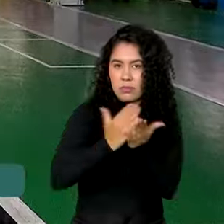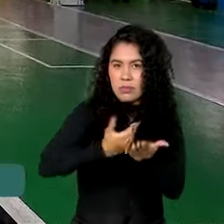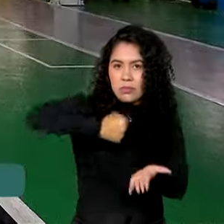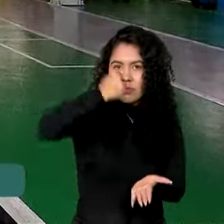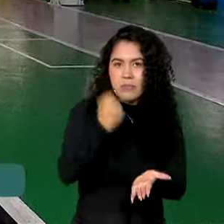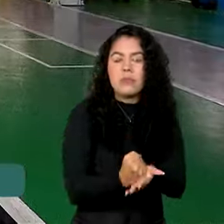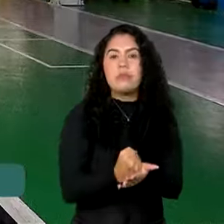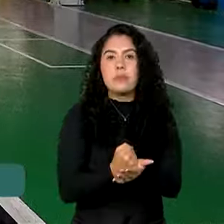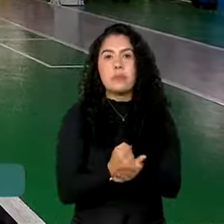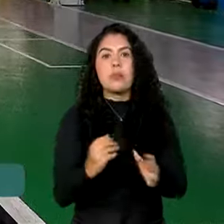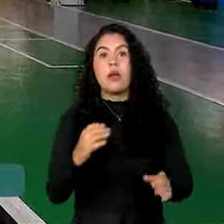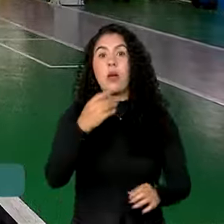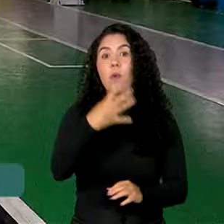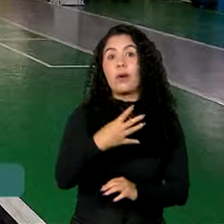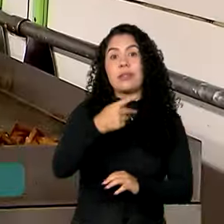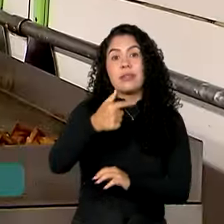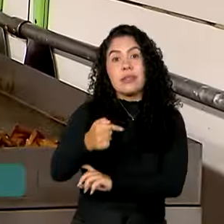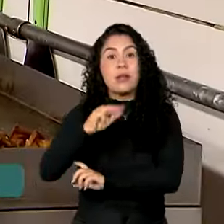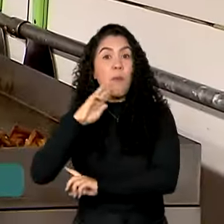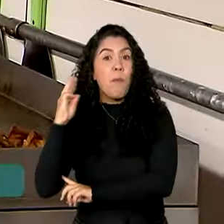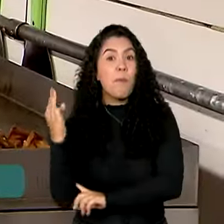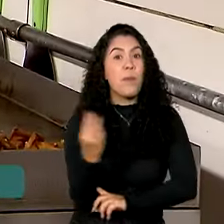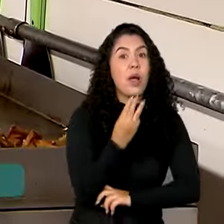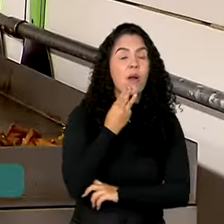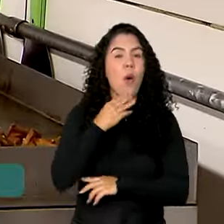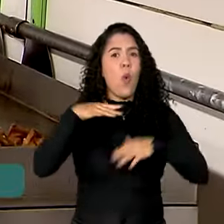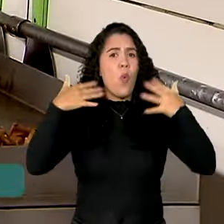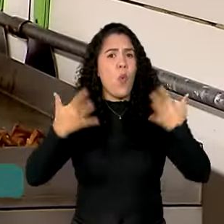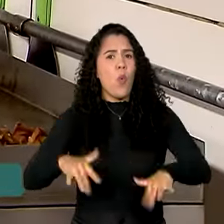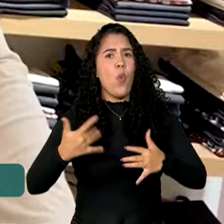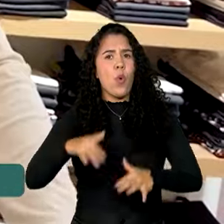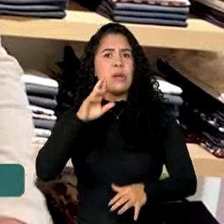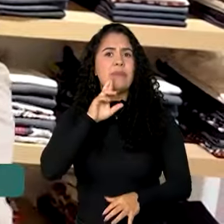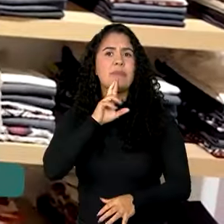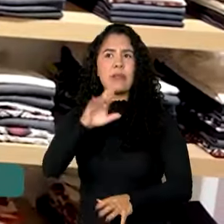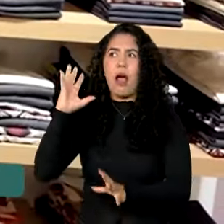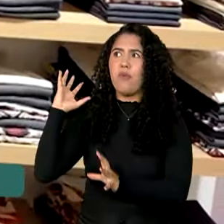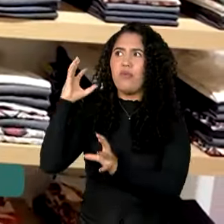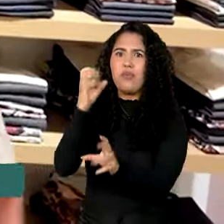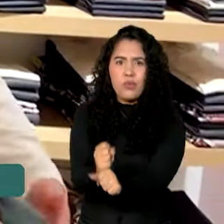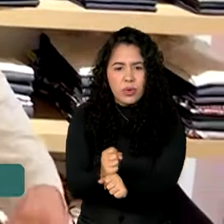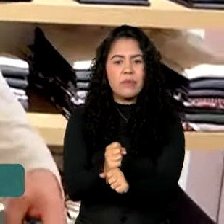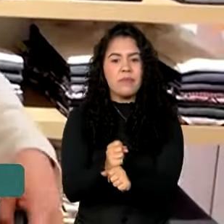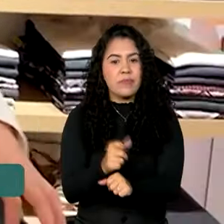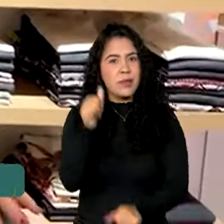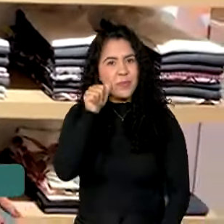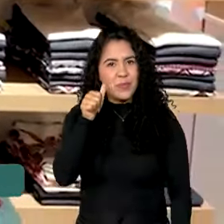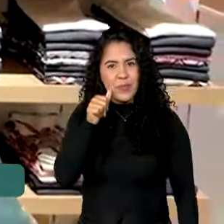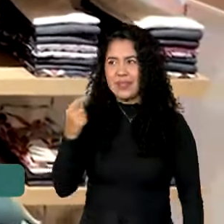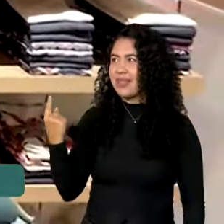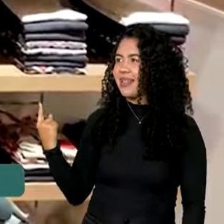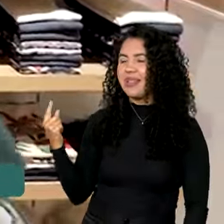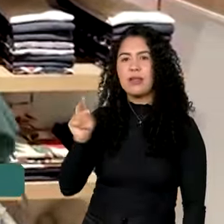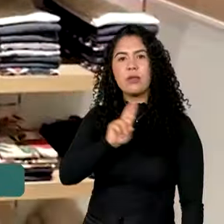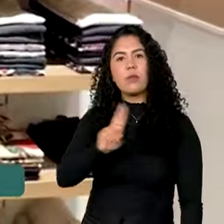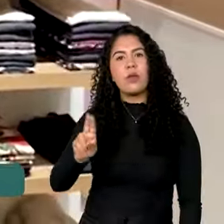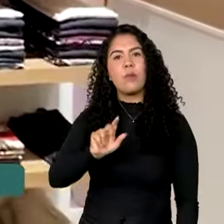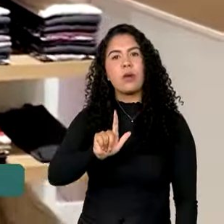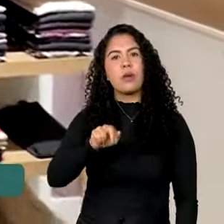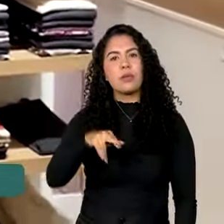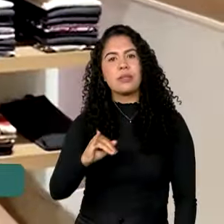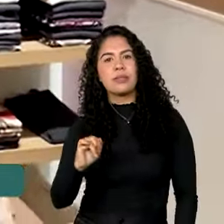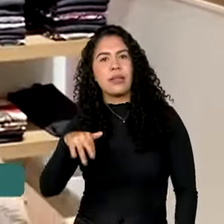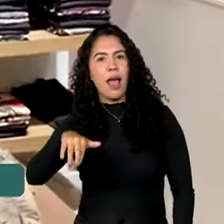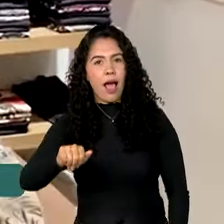47 milhões, o maior já registrado na série histórica. Luciana está dentro dessa estatística. Depois